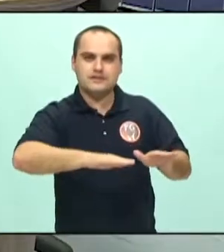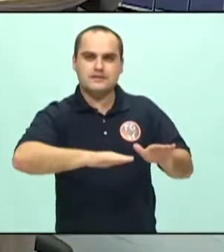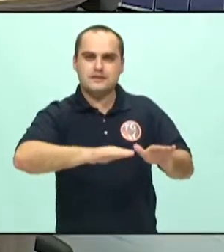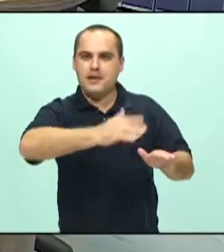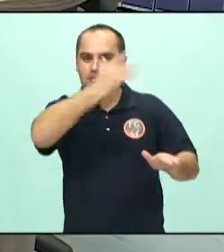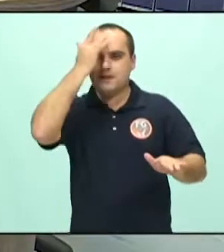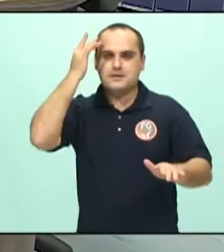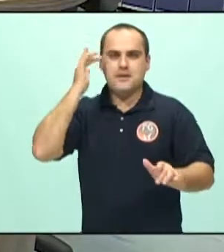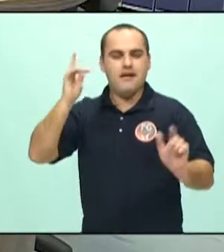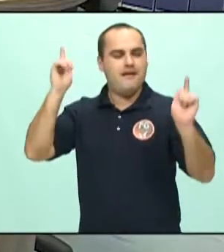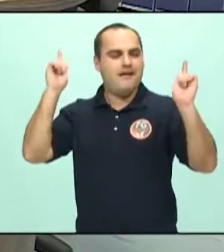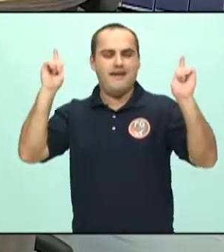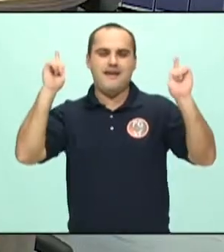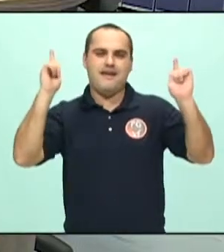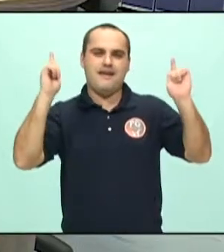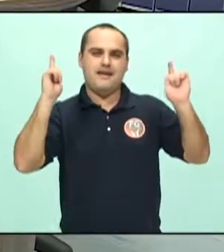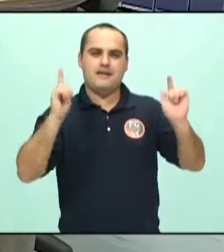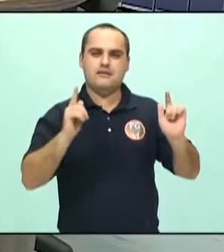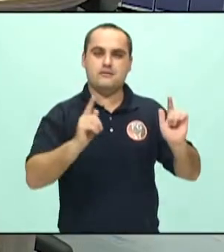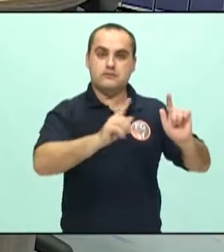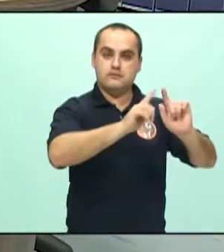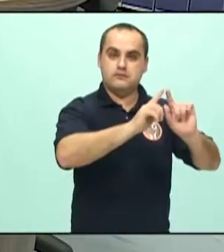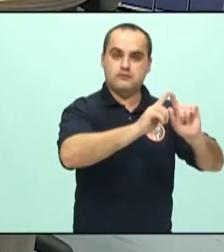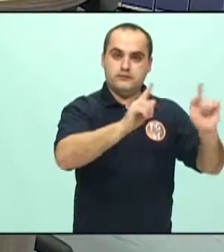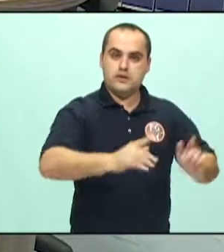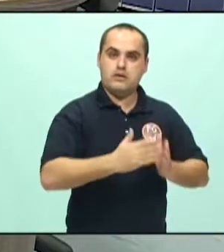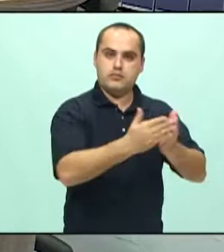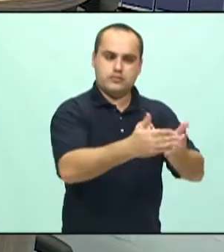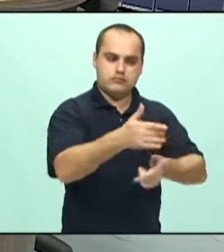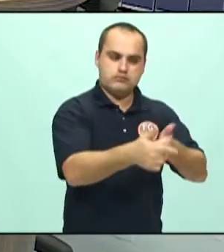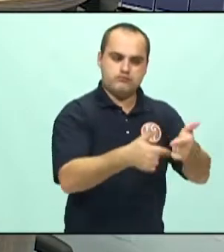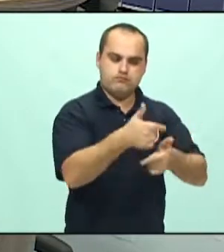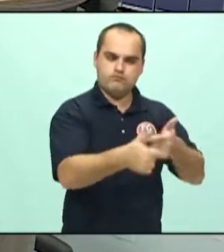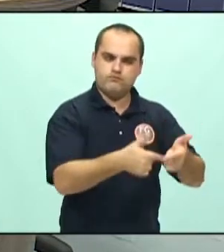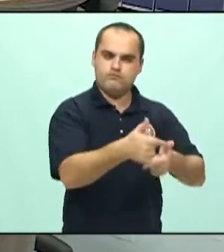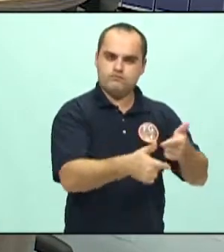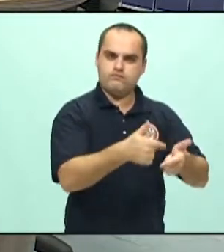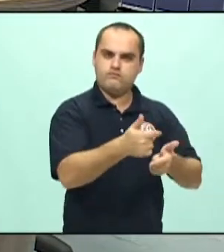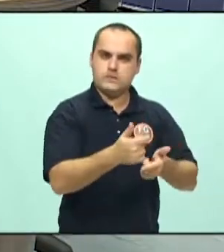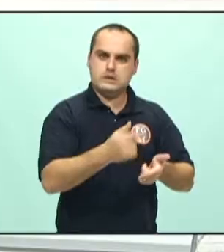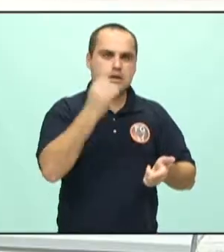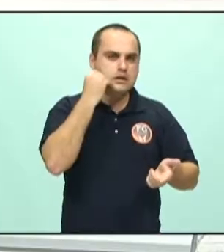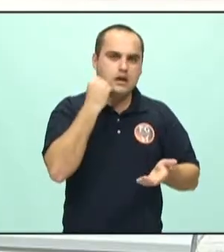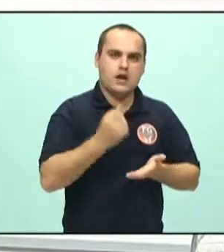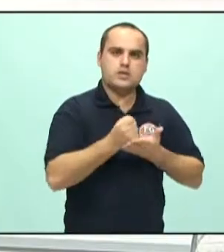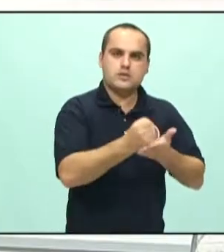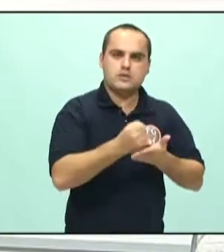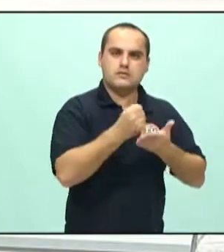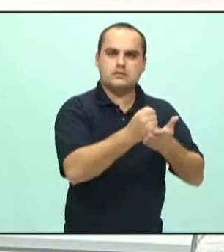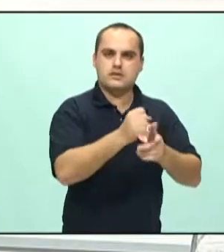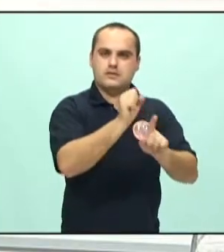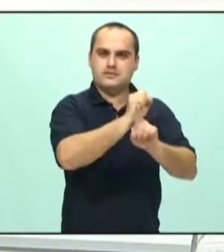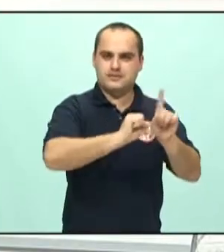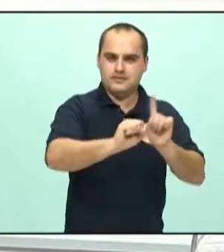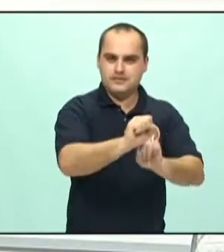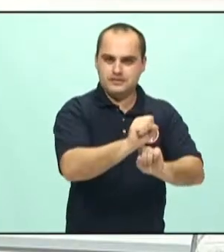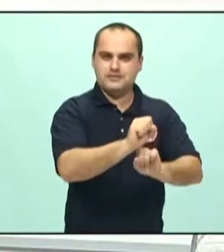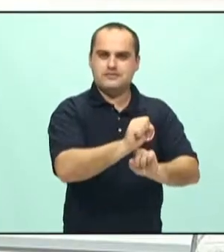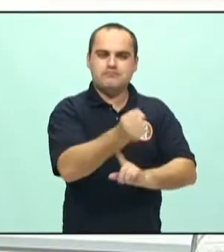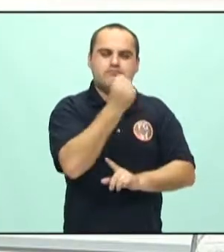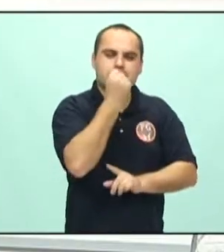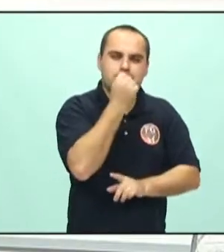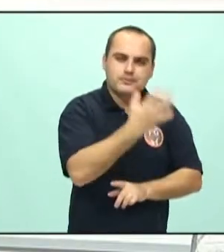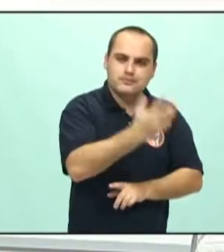está exercendo uma profissão digna, disposto a colaborar com a sociedade. Então é uma profissão muito bonita,